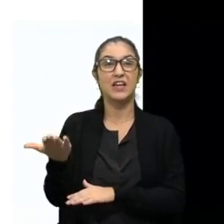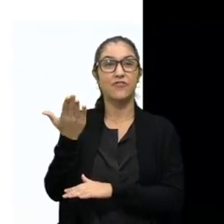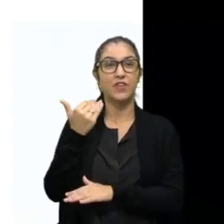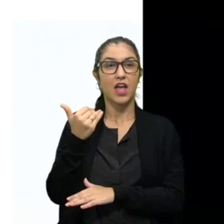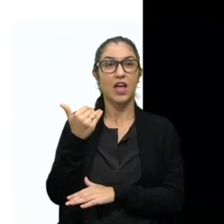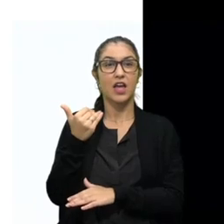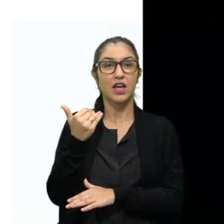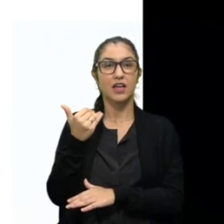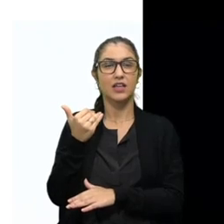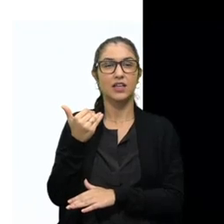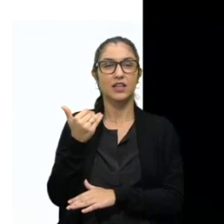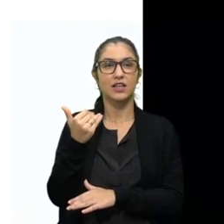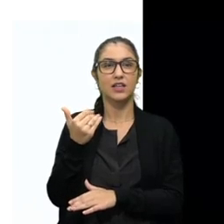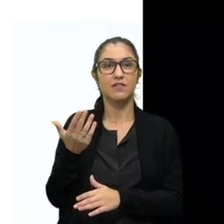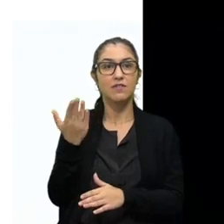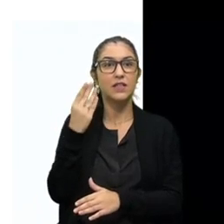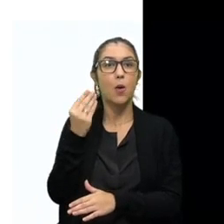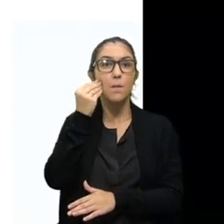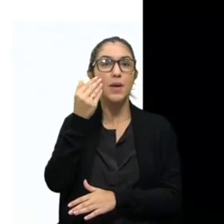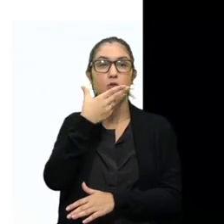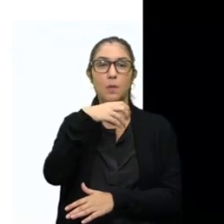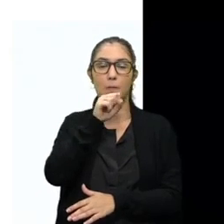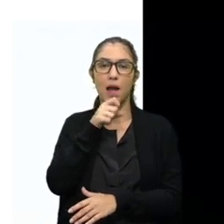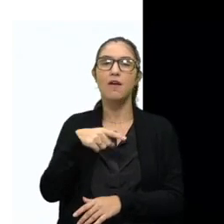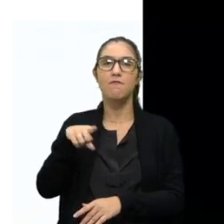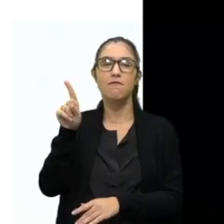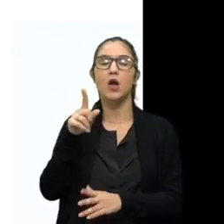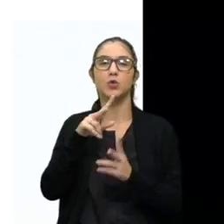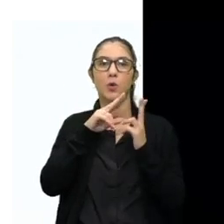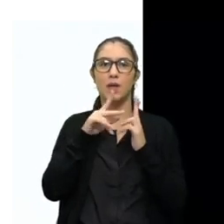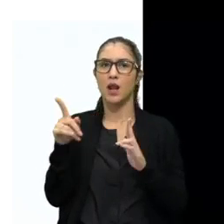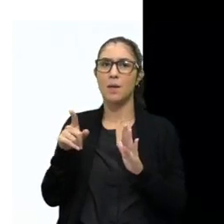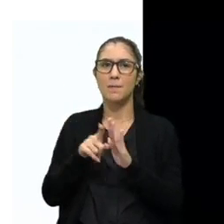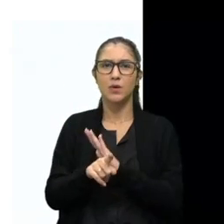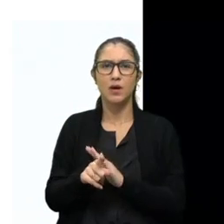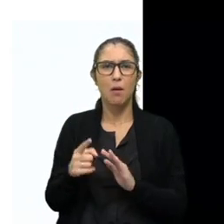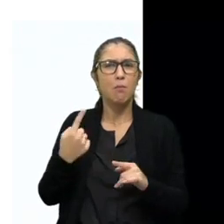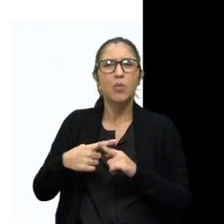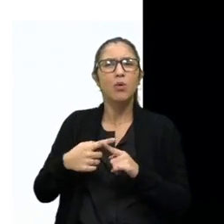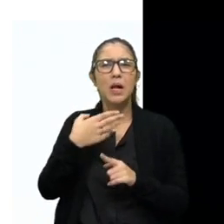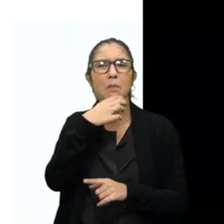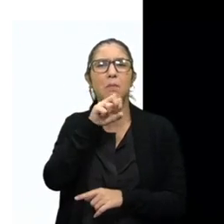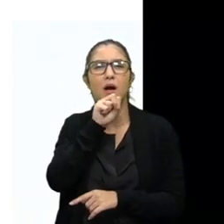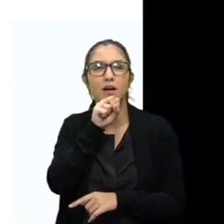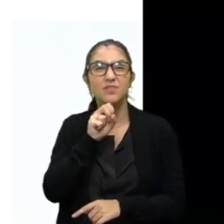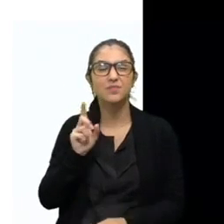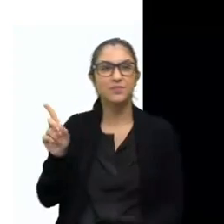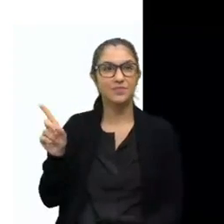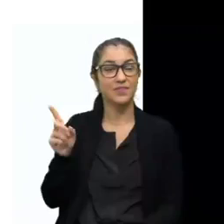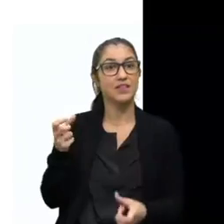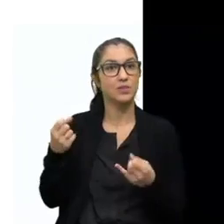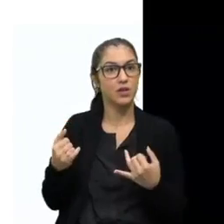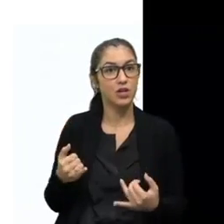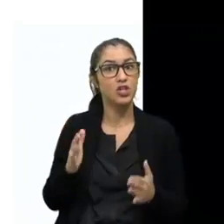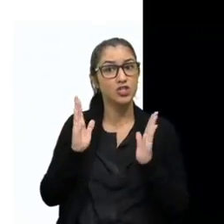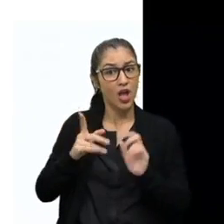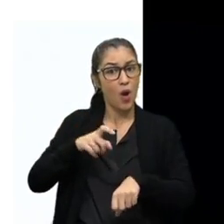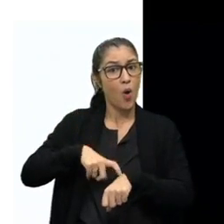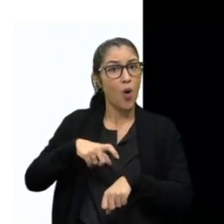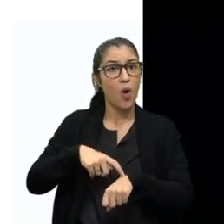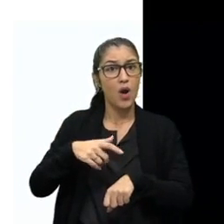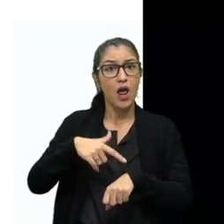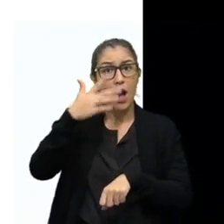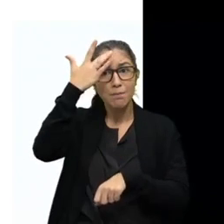vem, não é tá, é dá um beijo no pai e vai dormir. Ela pergunta, por quê, pai? Ele está explicando, já deu